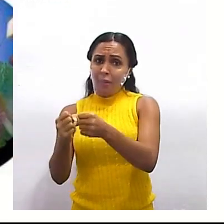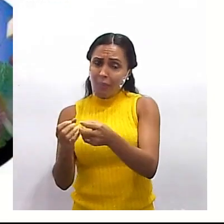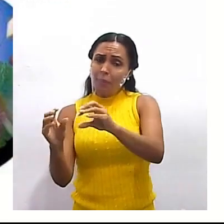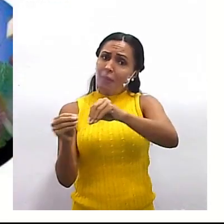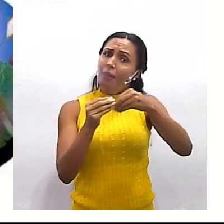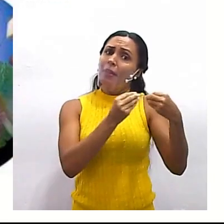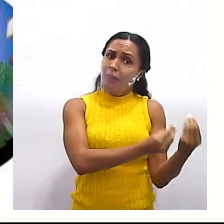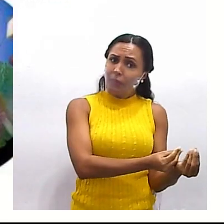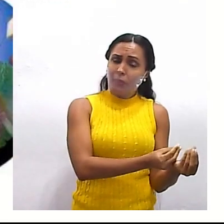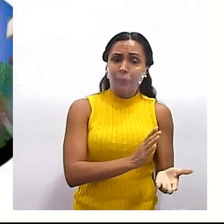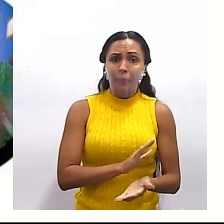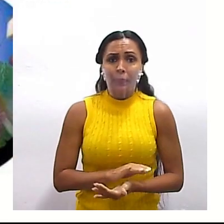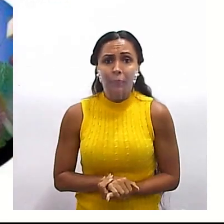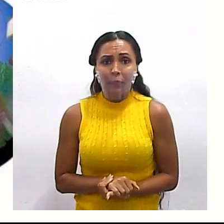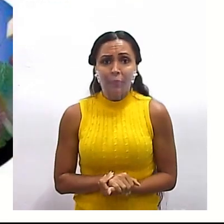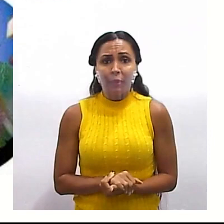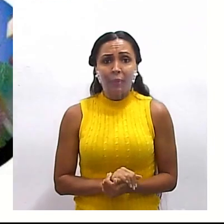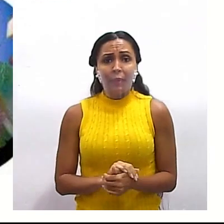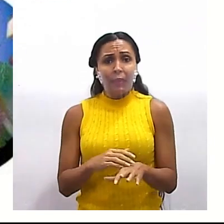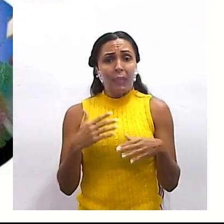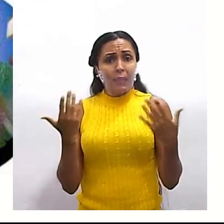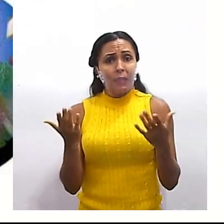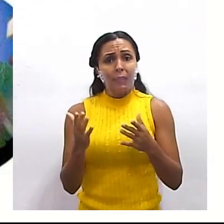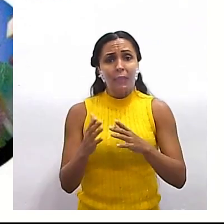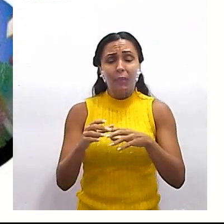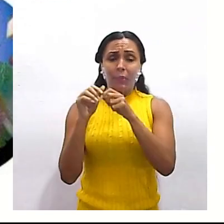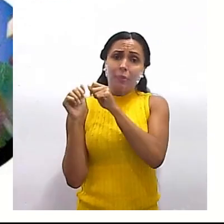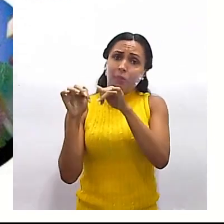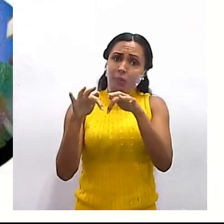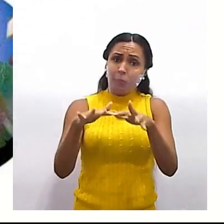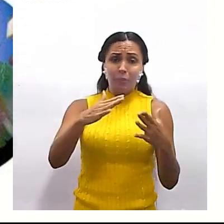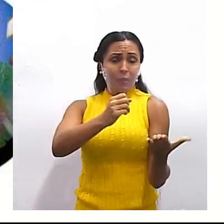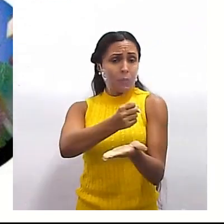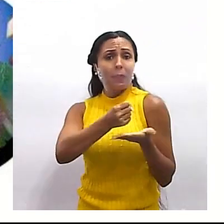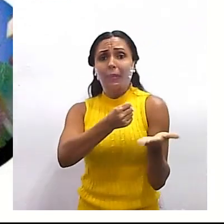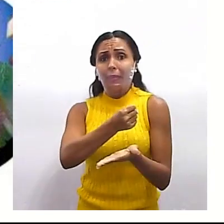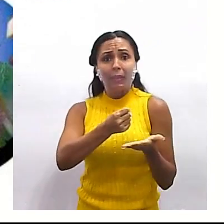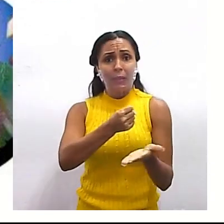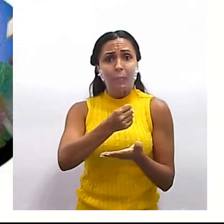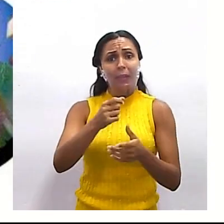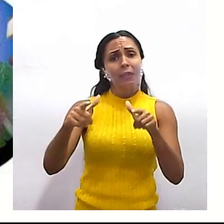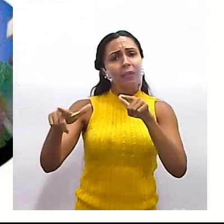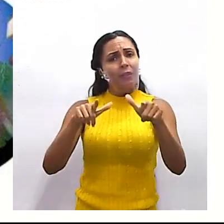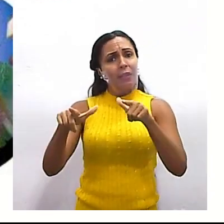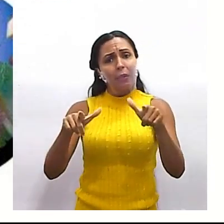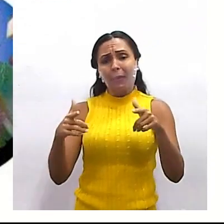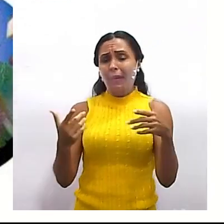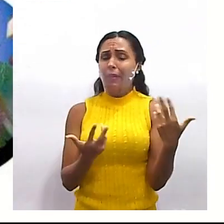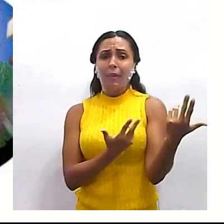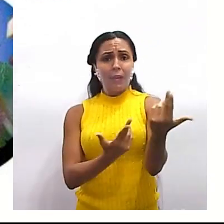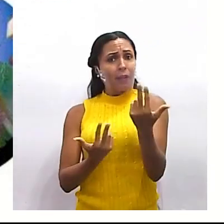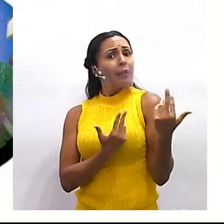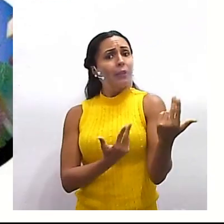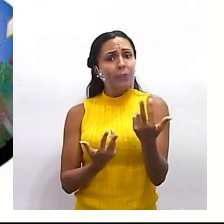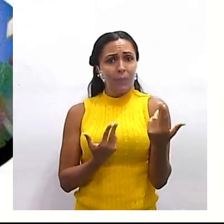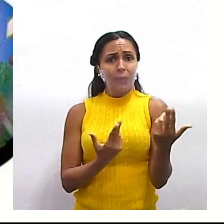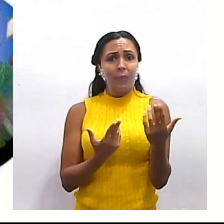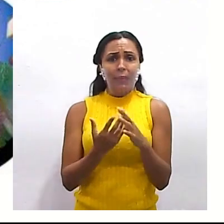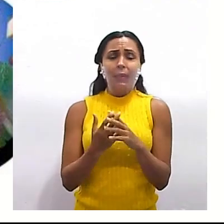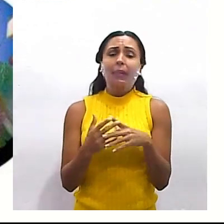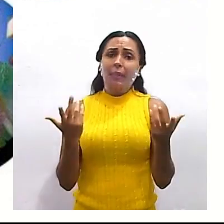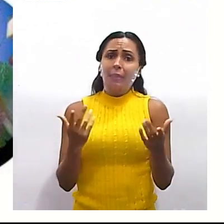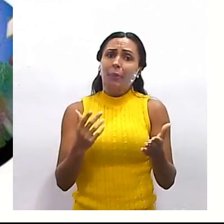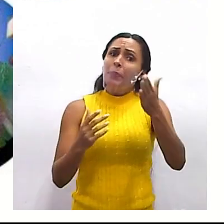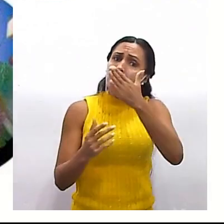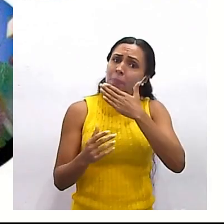para aquele cliente. Então, a logística reversa dentro do centro de distribuição basicamente trabalha dentro dessa forma, né? Corrigir, né, por algum